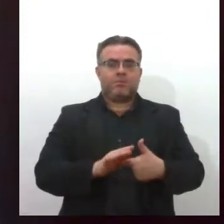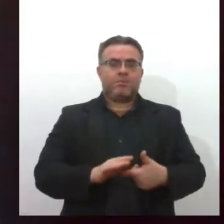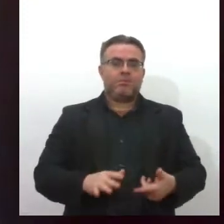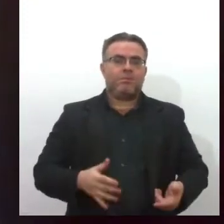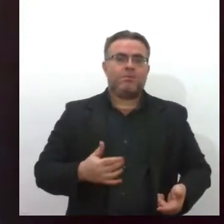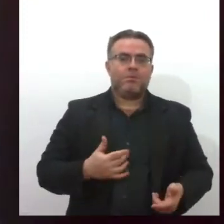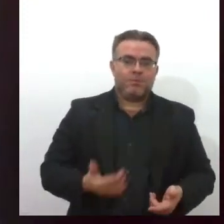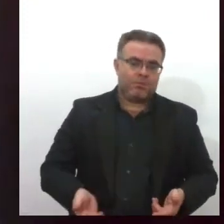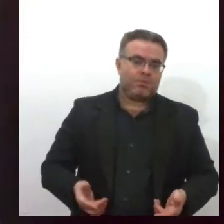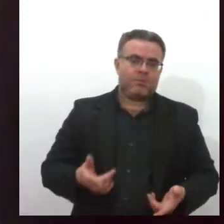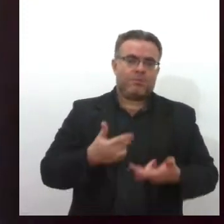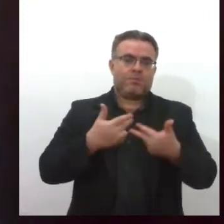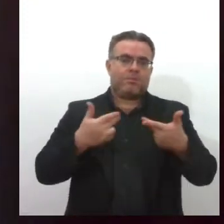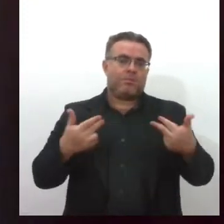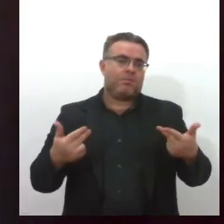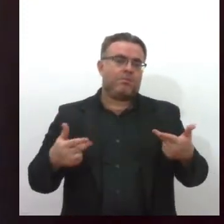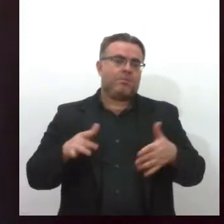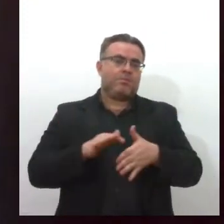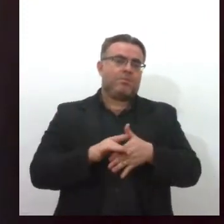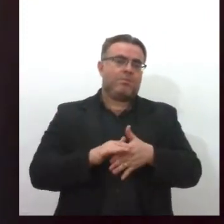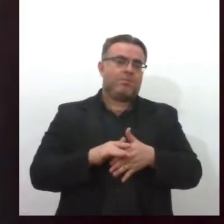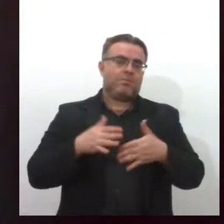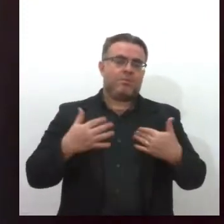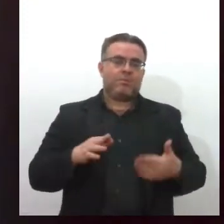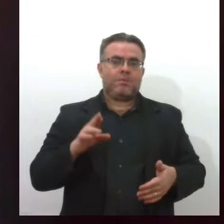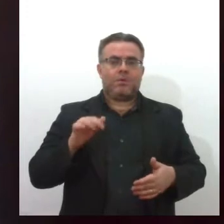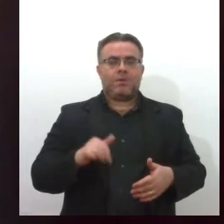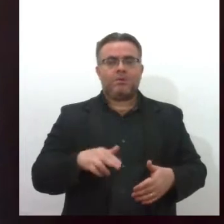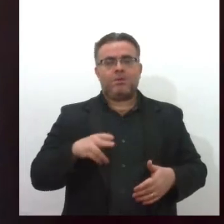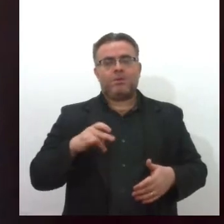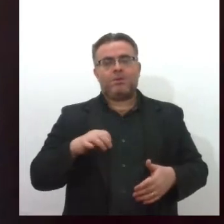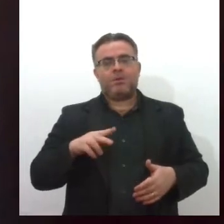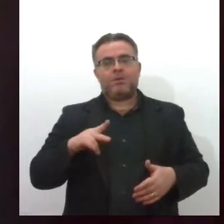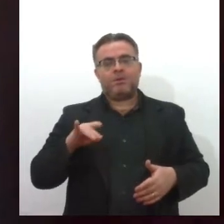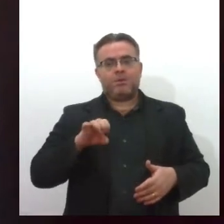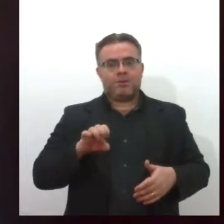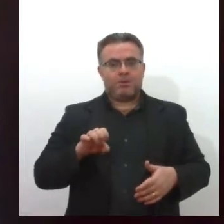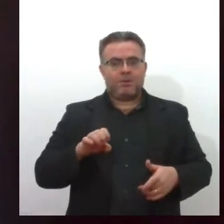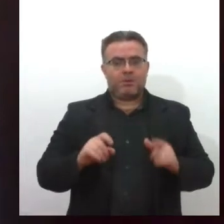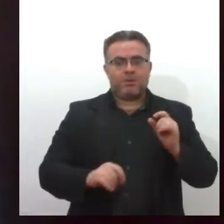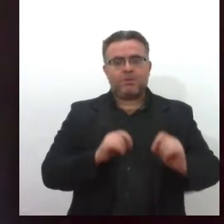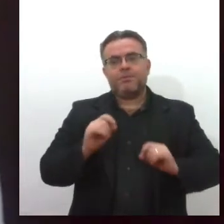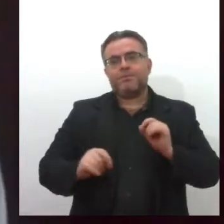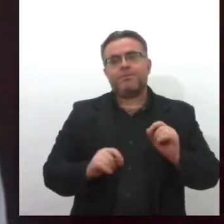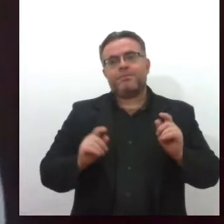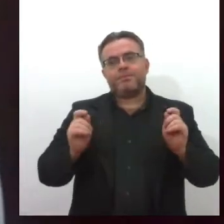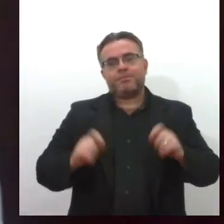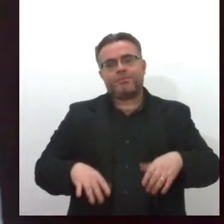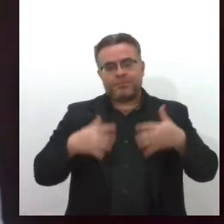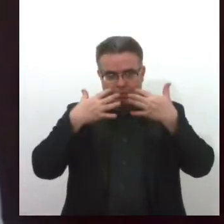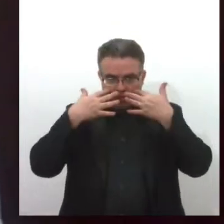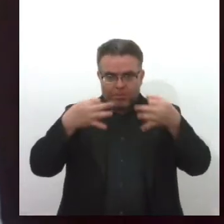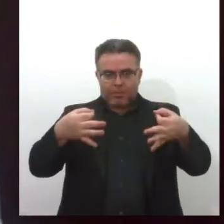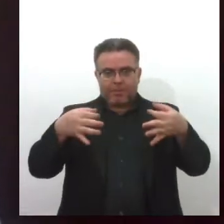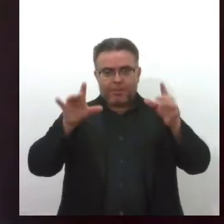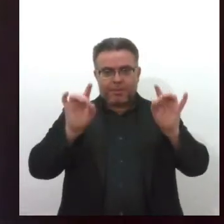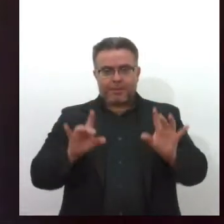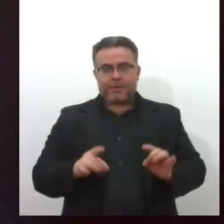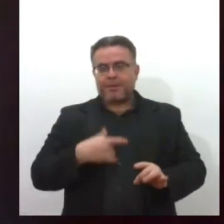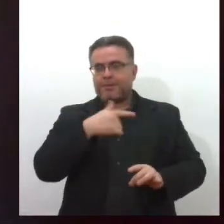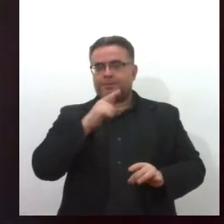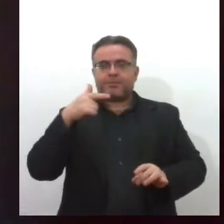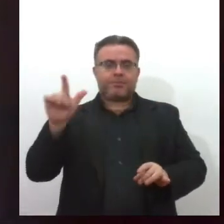E assim como essa data, esse mês comemorativo, a Assembleia tem dado atenção também a outras